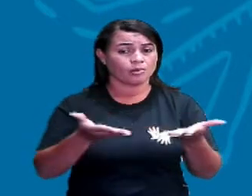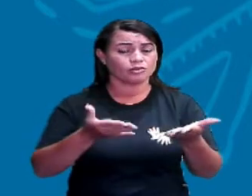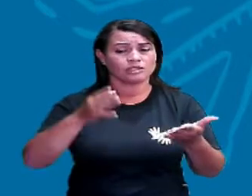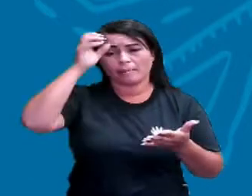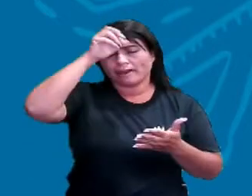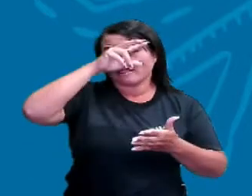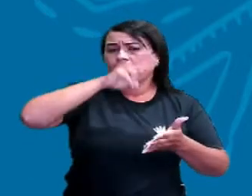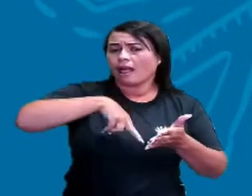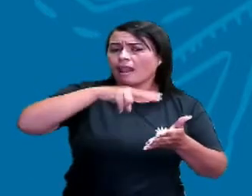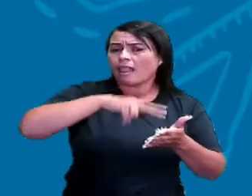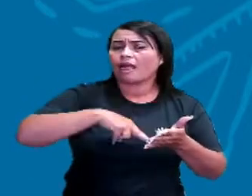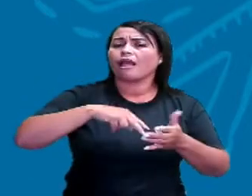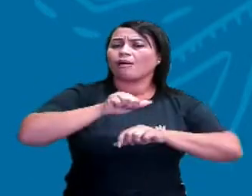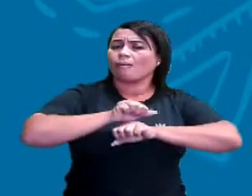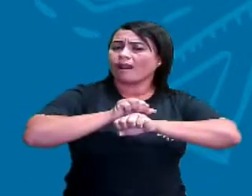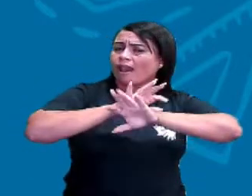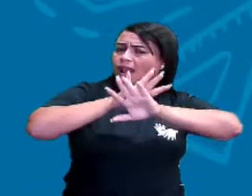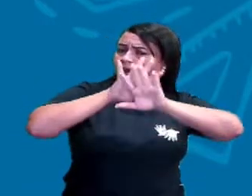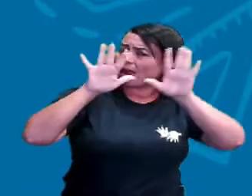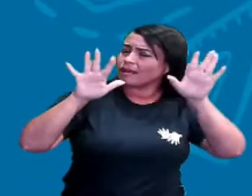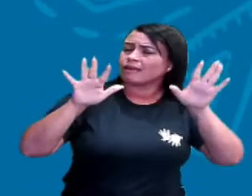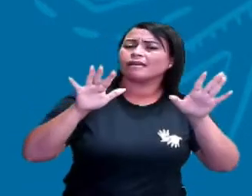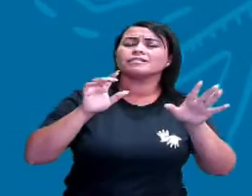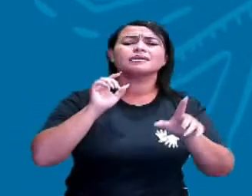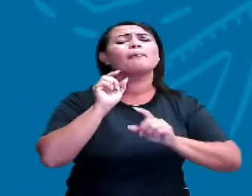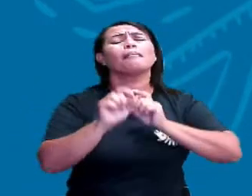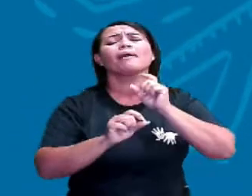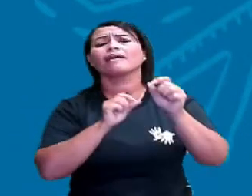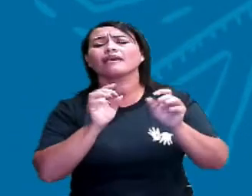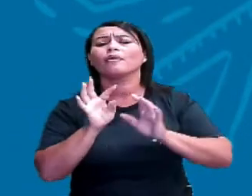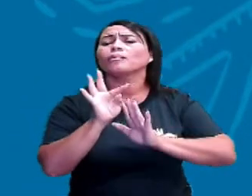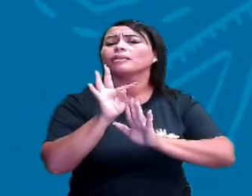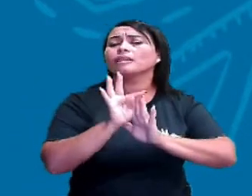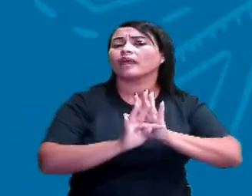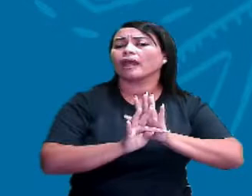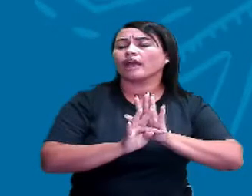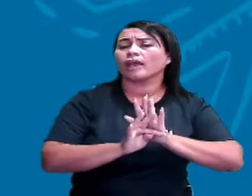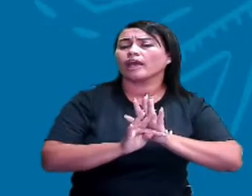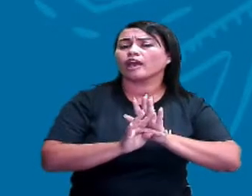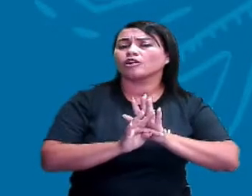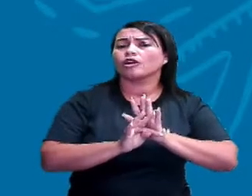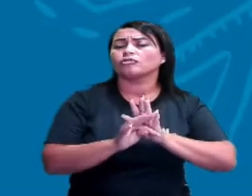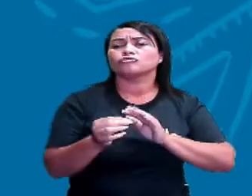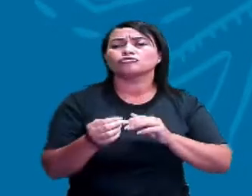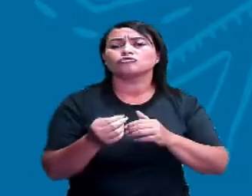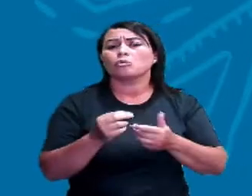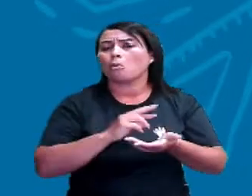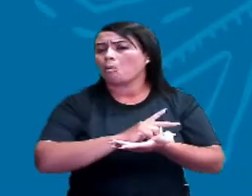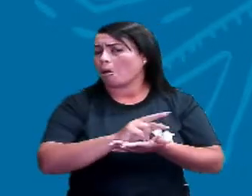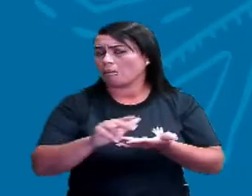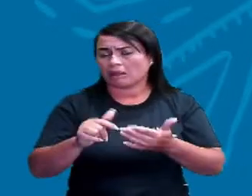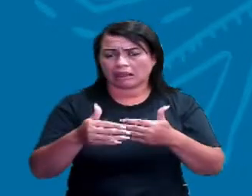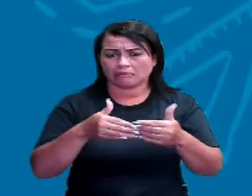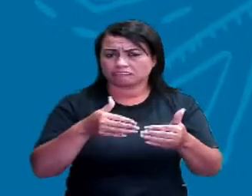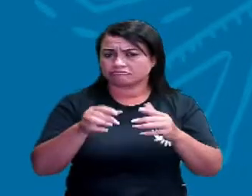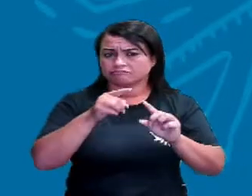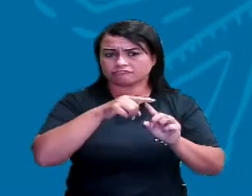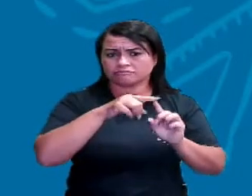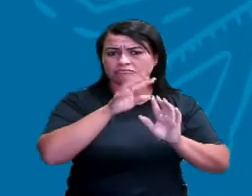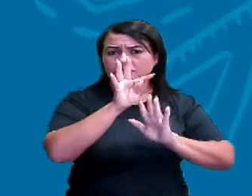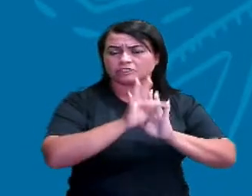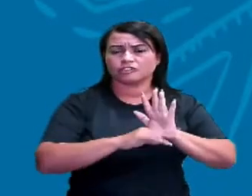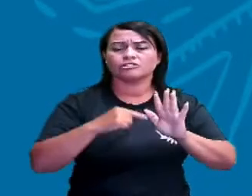textos, a interpretar, a compreender para que serve o texto, um determinado texto. E temos aí